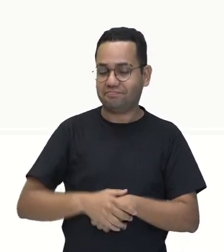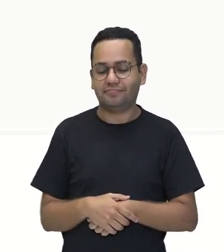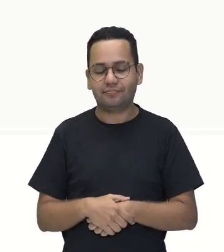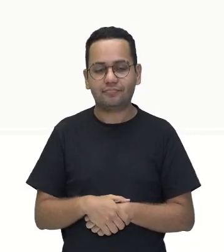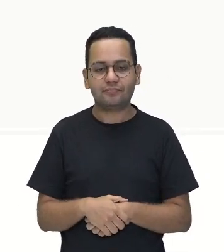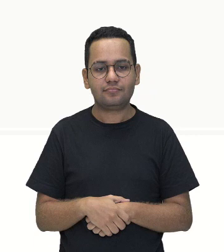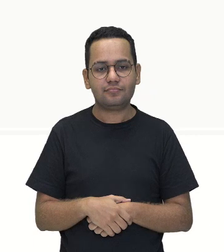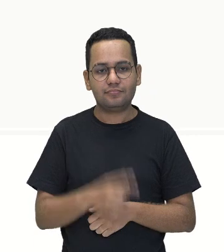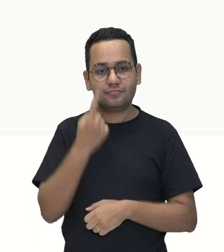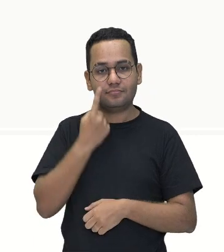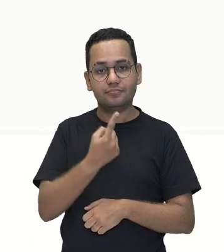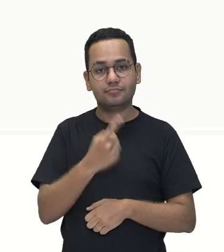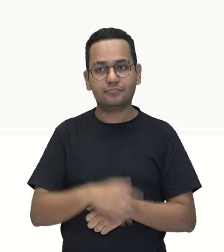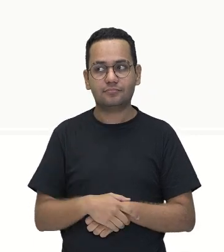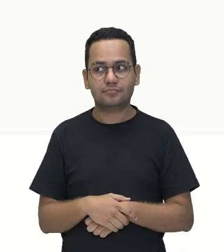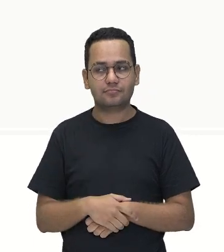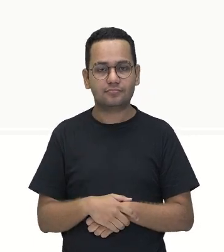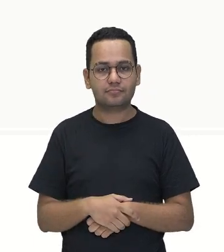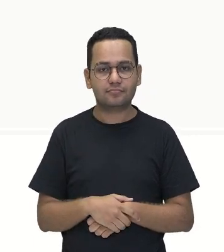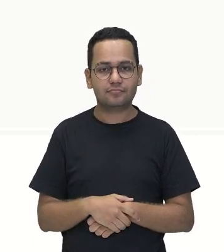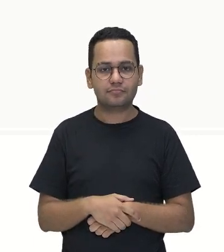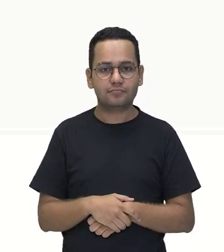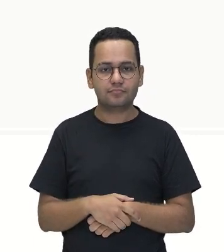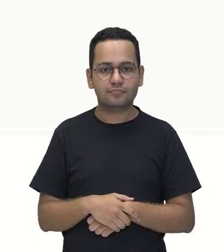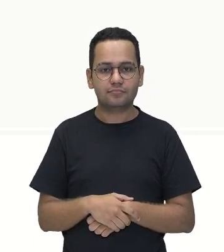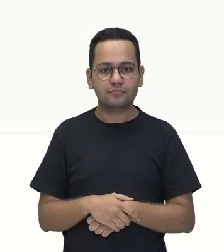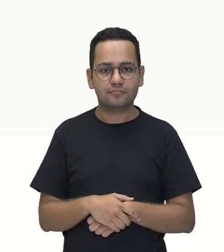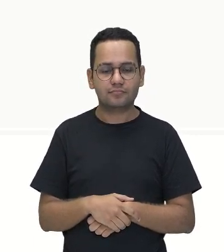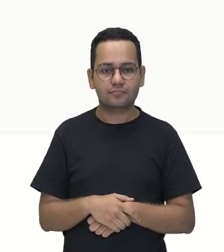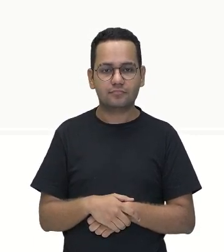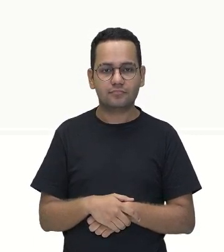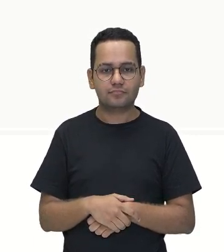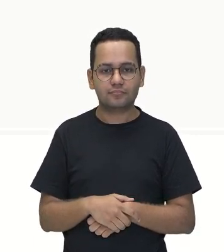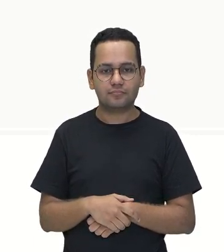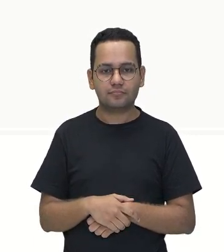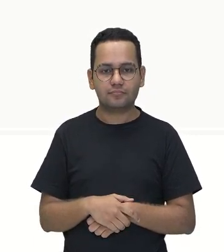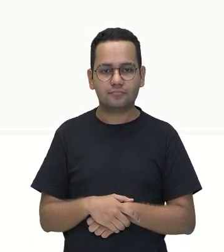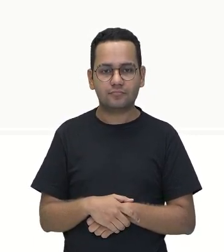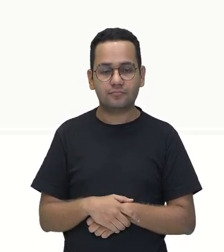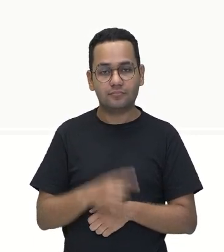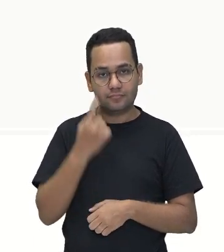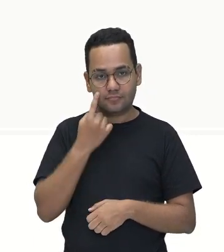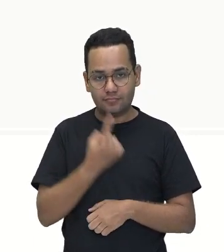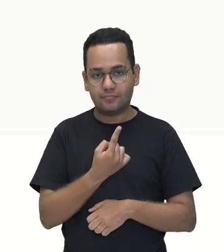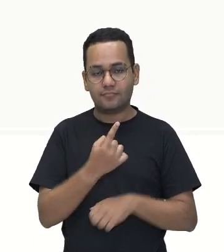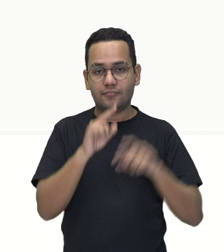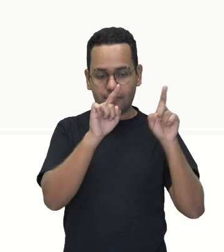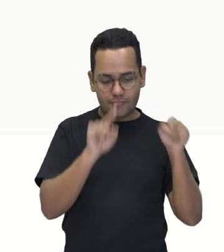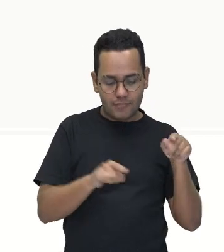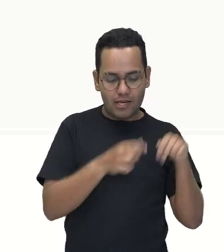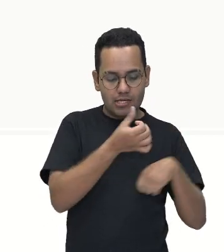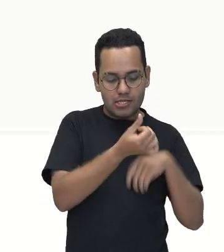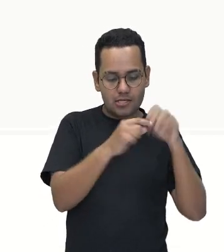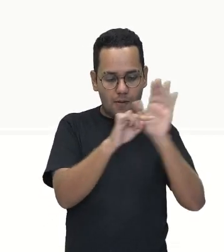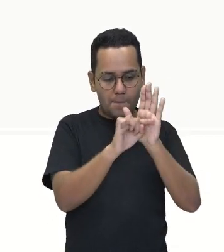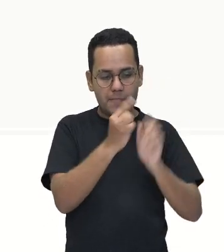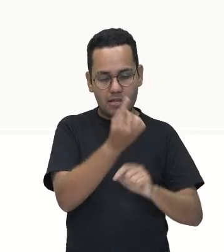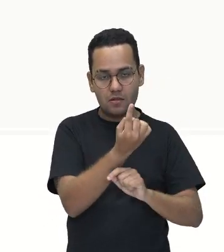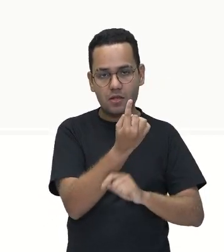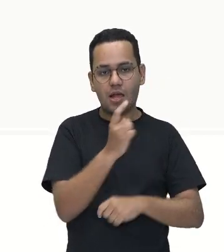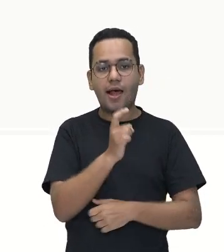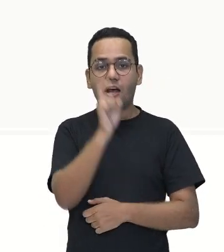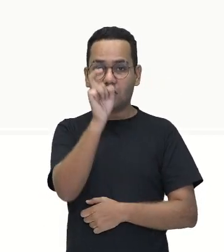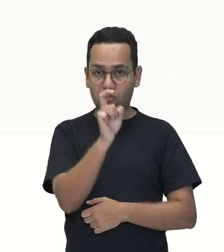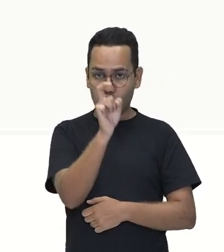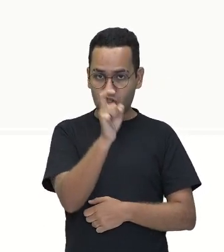1 so 6 elev x vai ficar 6 elev 1 elevado a x